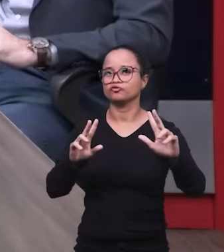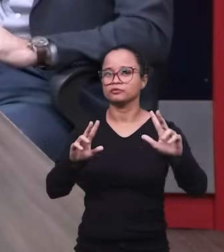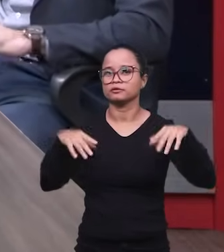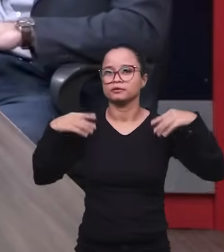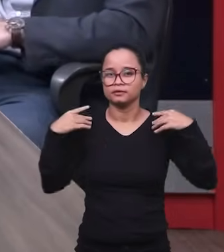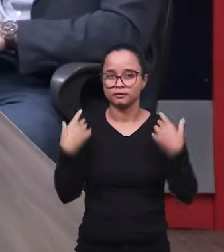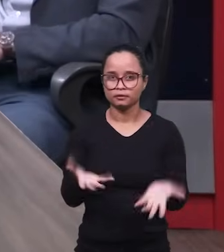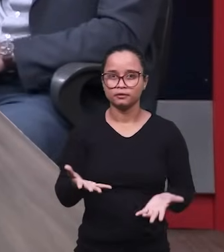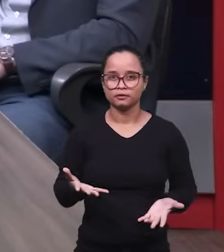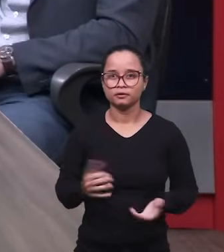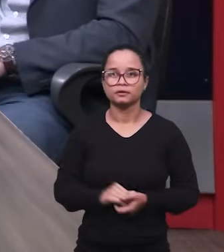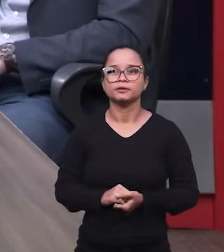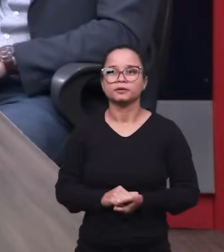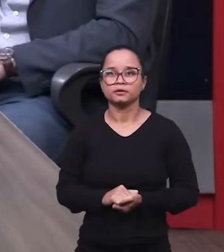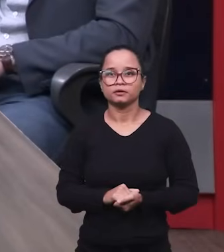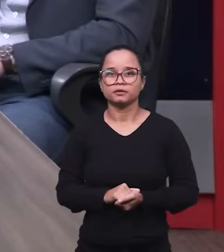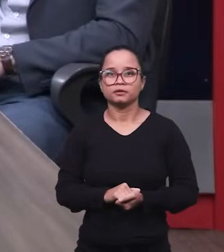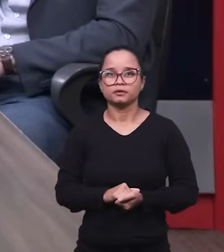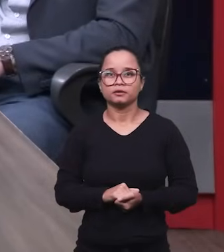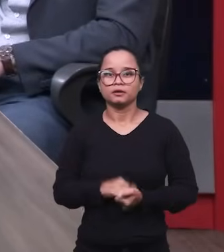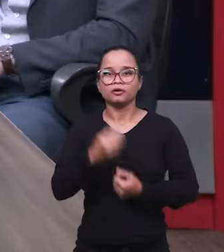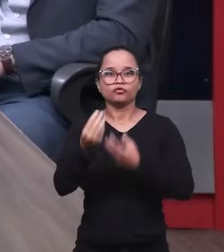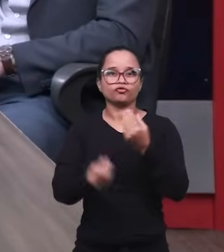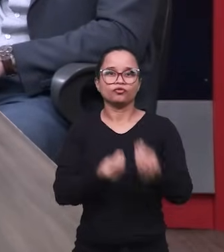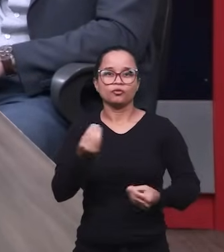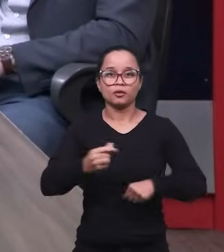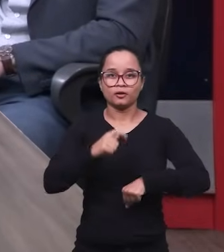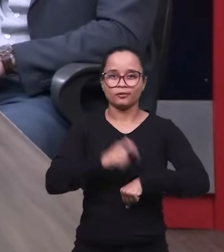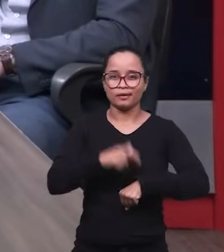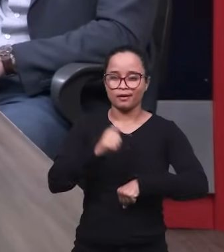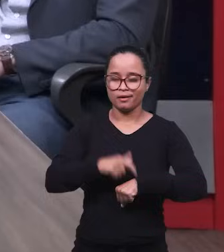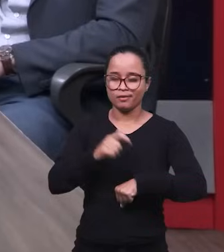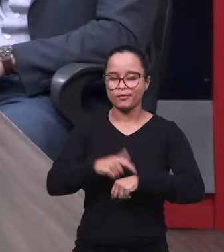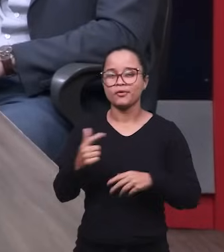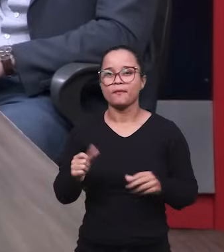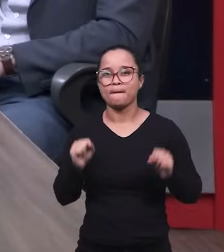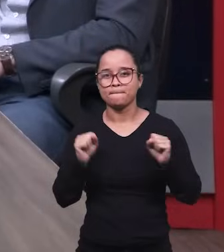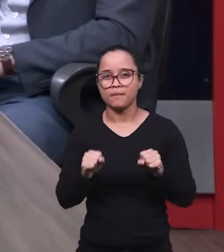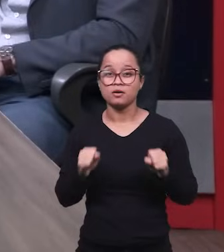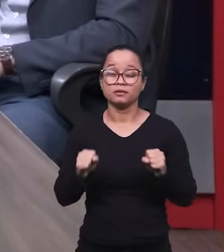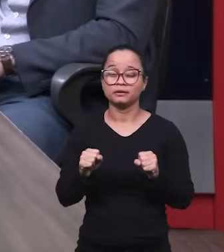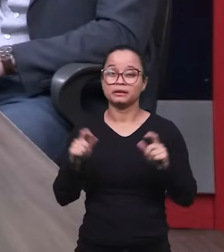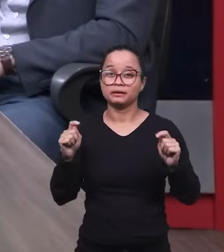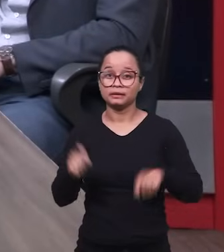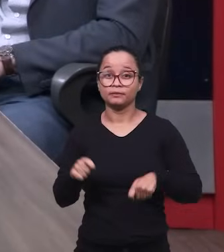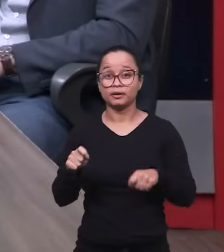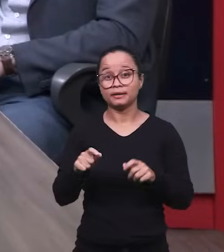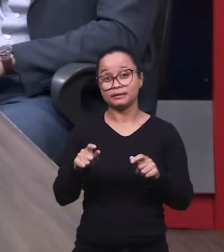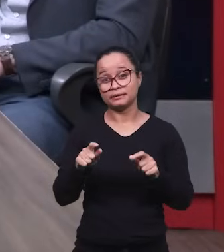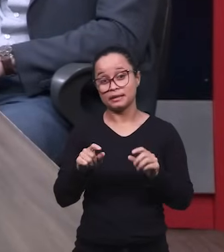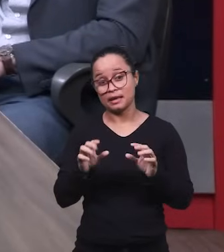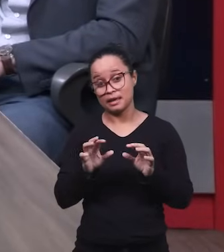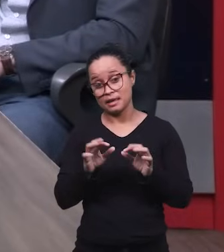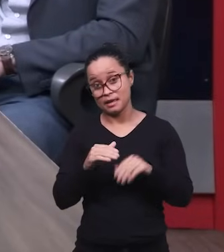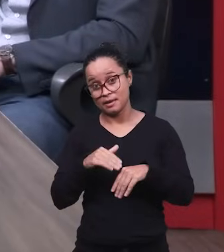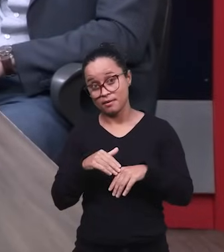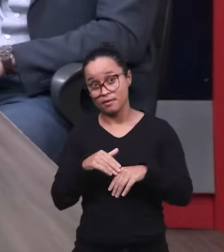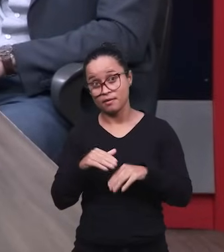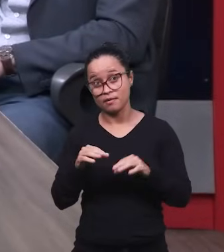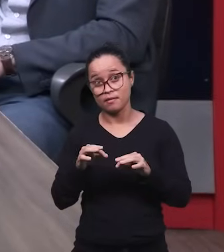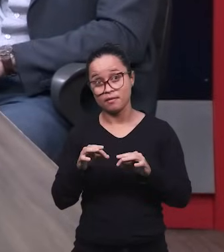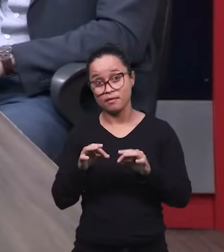aí dá essa dimensão de como o tempo ele pode ser mensurado, pode ser diluído, pode ser